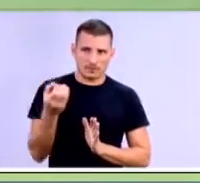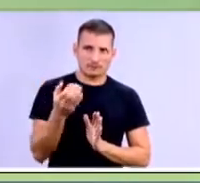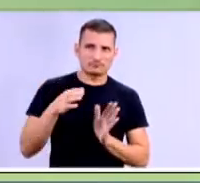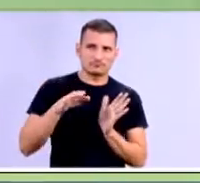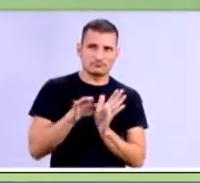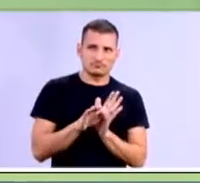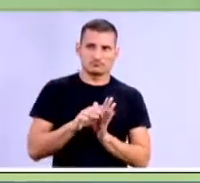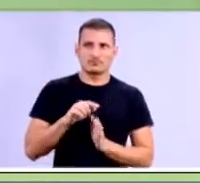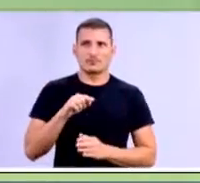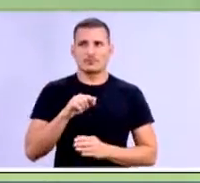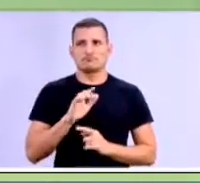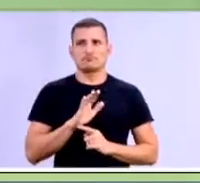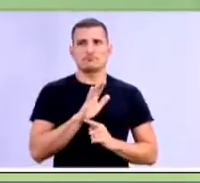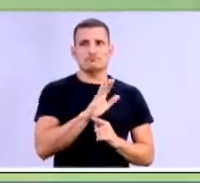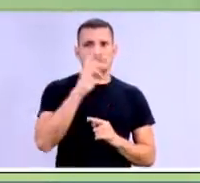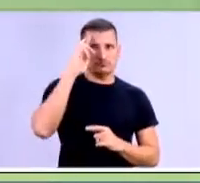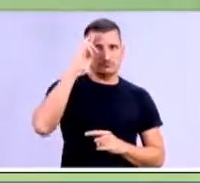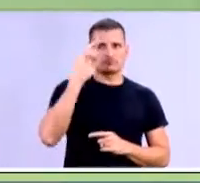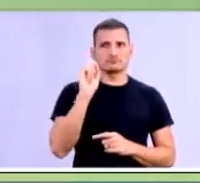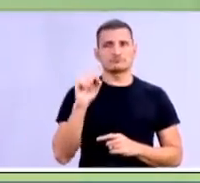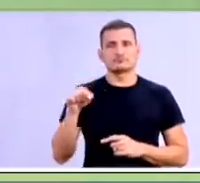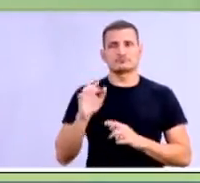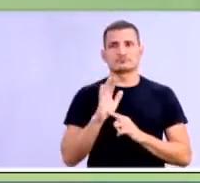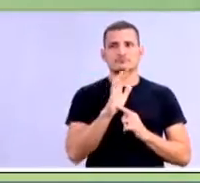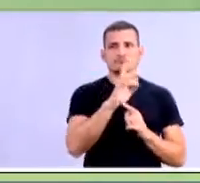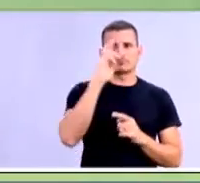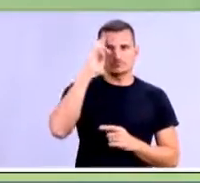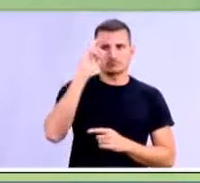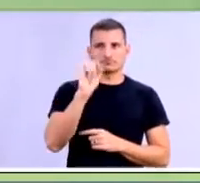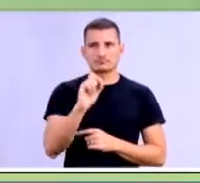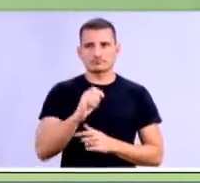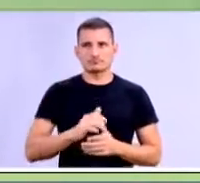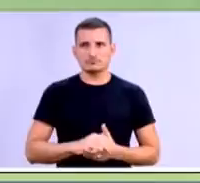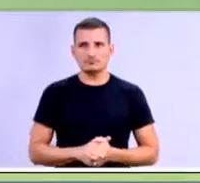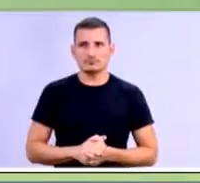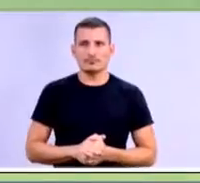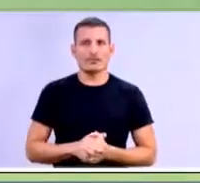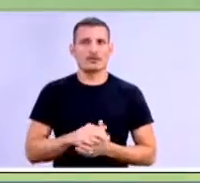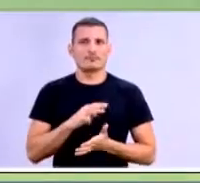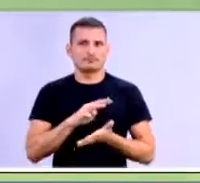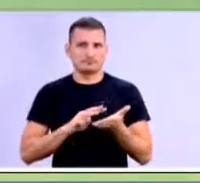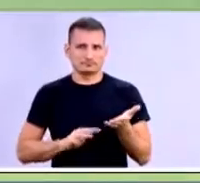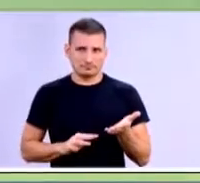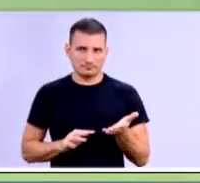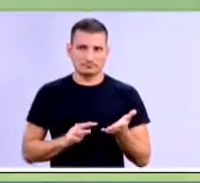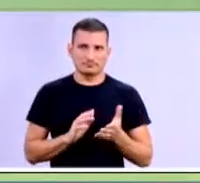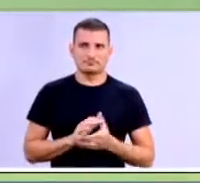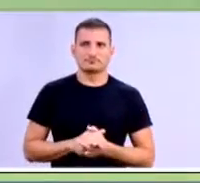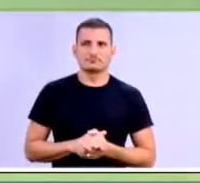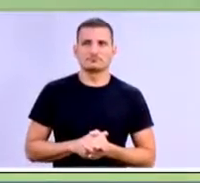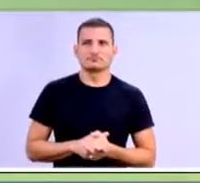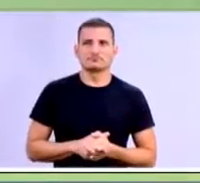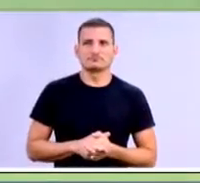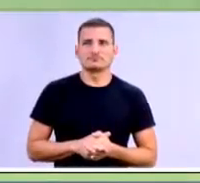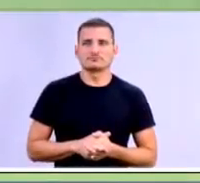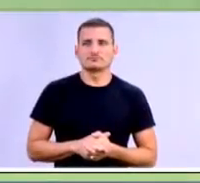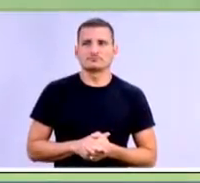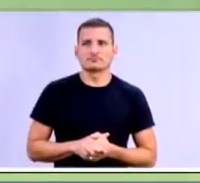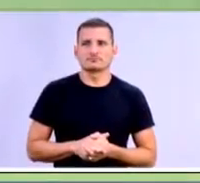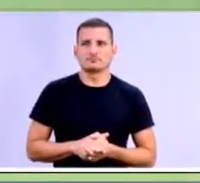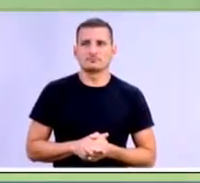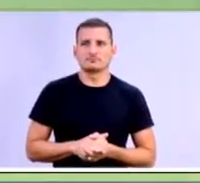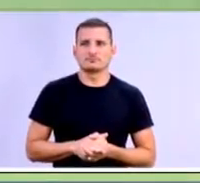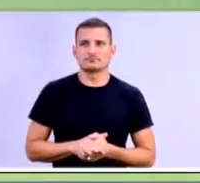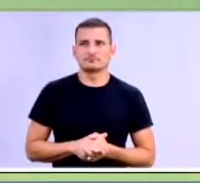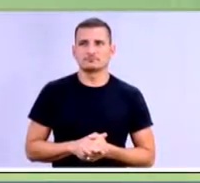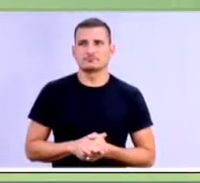seu chefe. O que ele deve apresentar para o seu chefe? Ele deve apresentar um memorando? Acho que não, porque